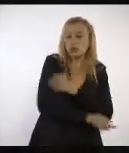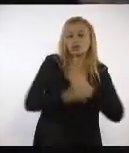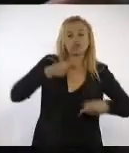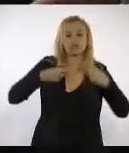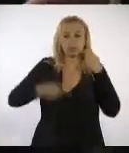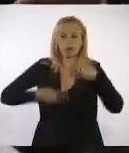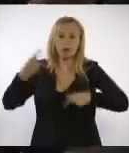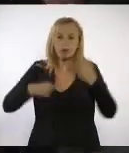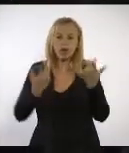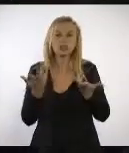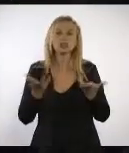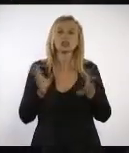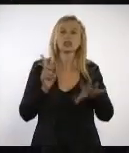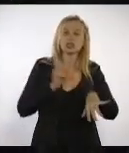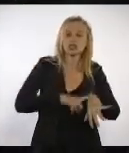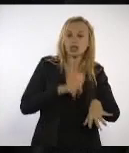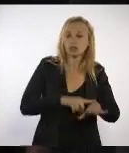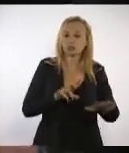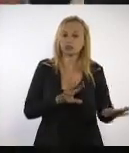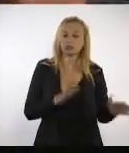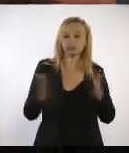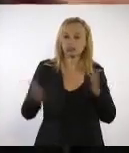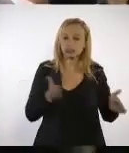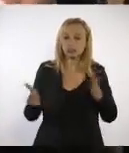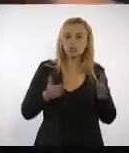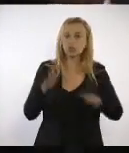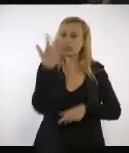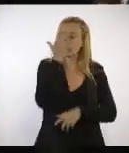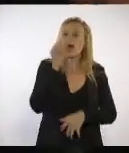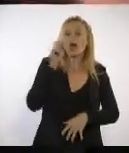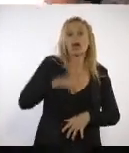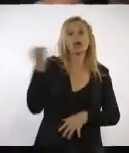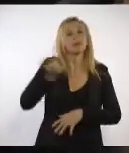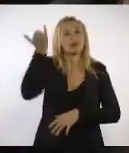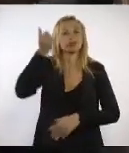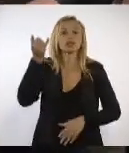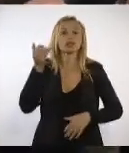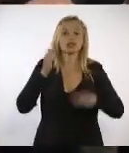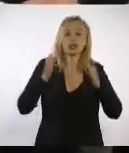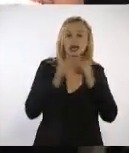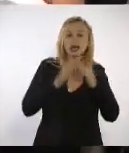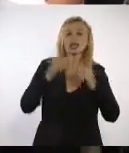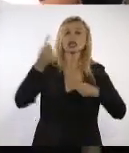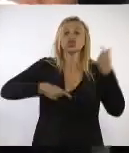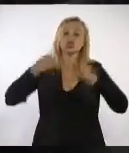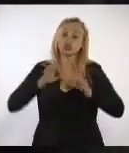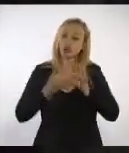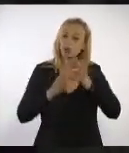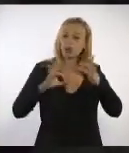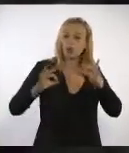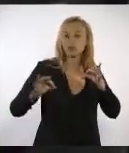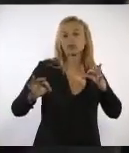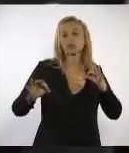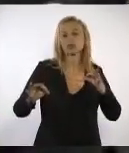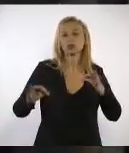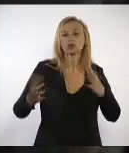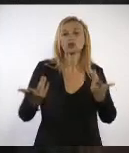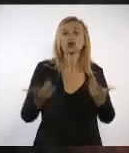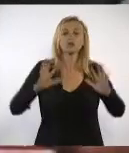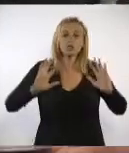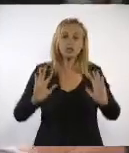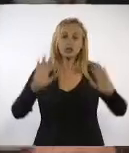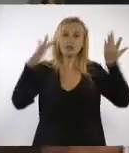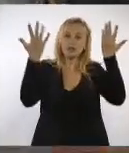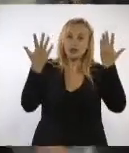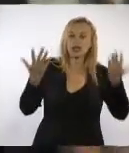para além desse período carnavalesco, presidente. É importante que essa casa discuta ao longo do ano a realização dos mega-eventos,